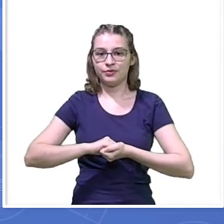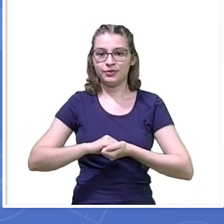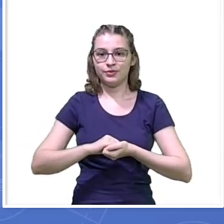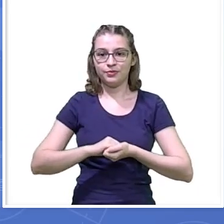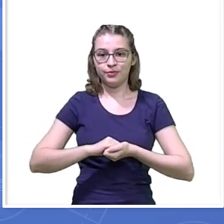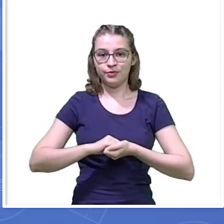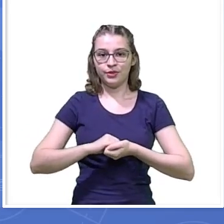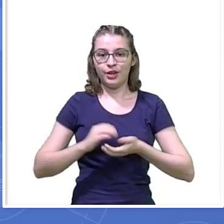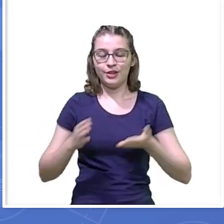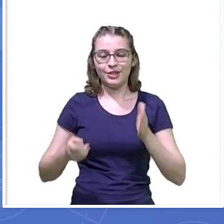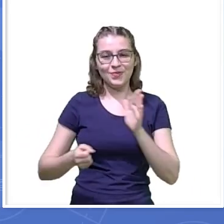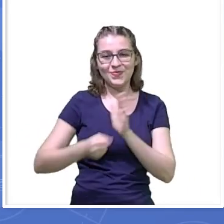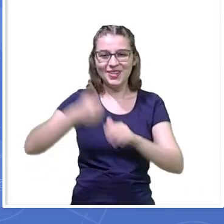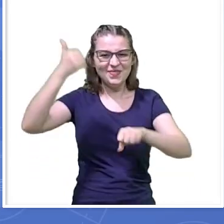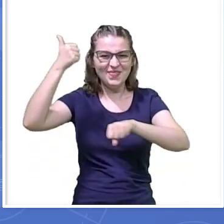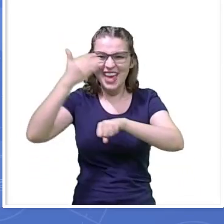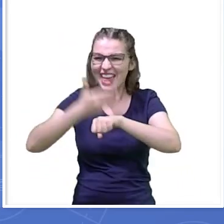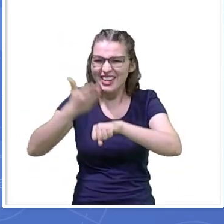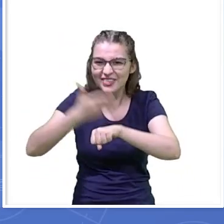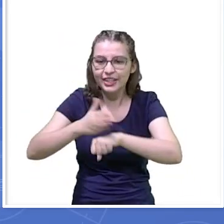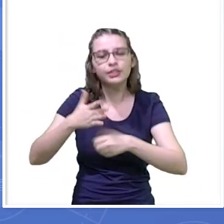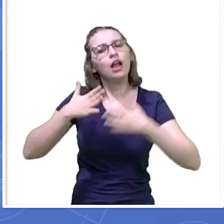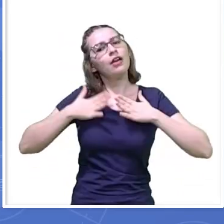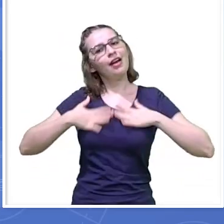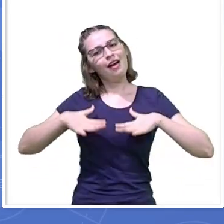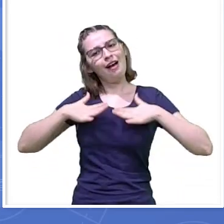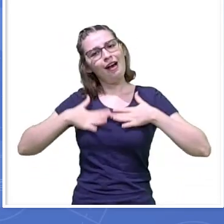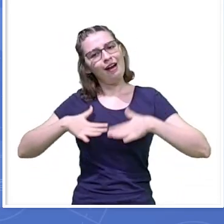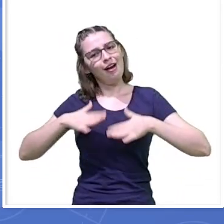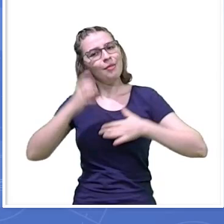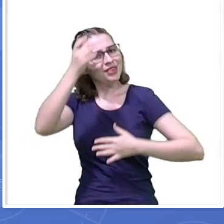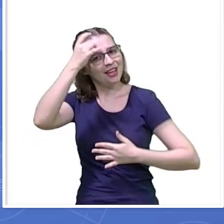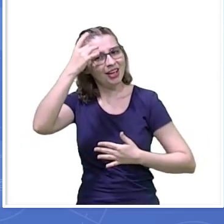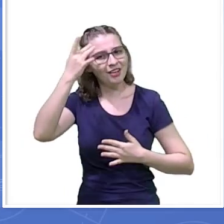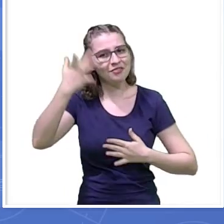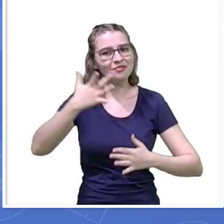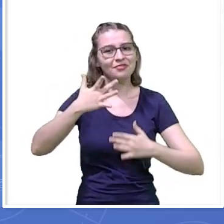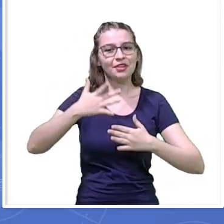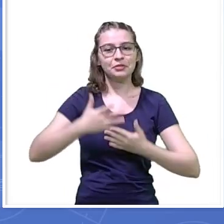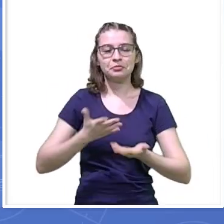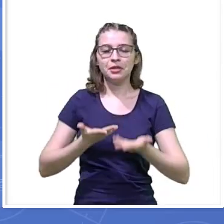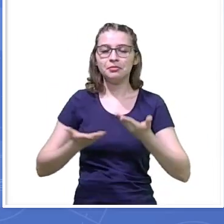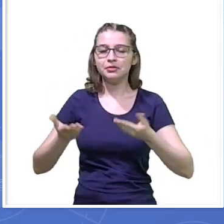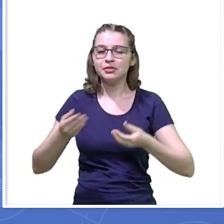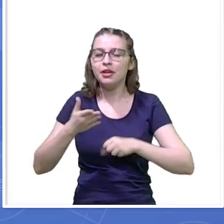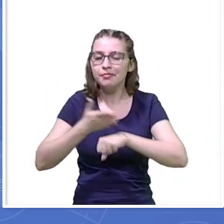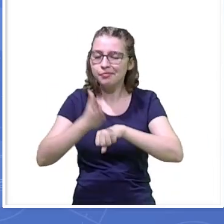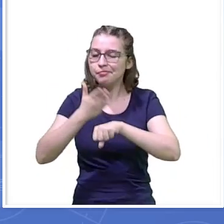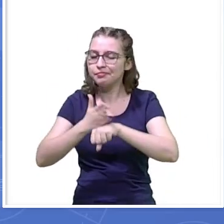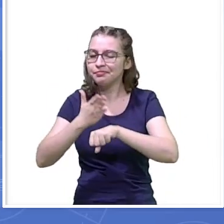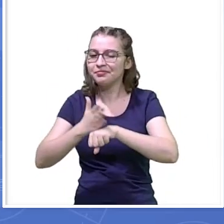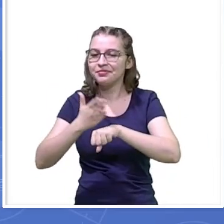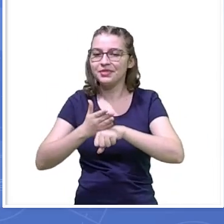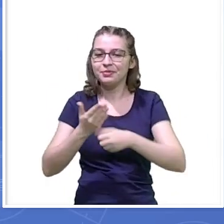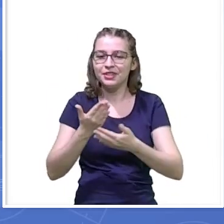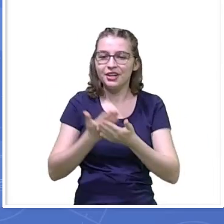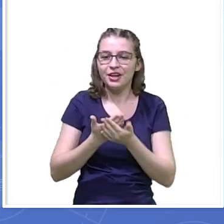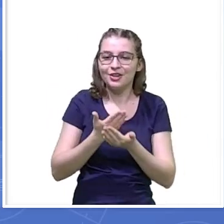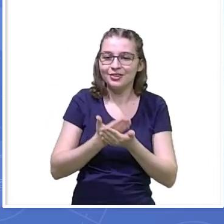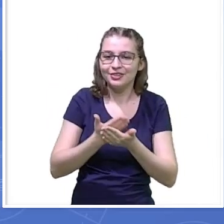praticando aqui do Aula em Casa, né? Bem tranquilo para a gente poder aí entrar no ritmo, né, das aulas